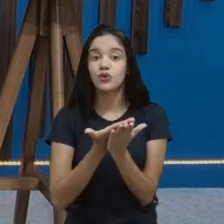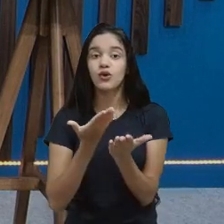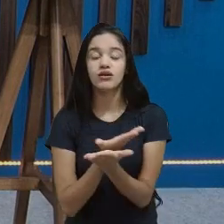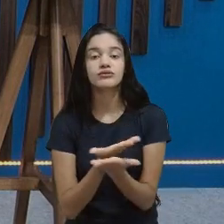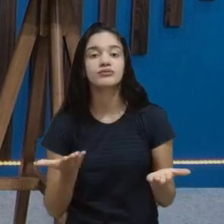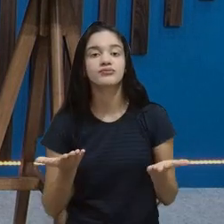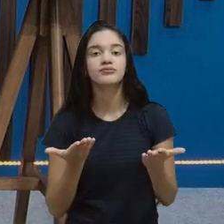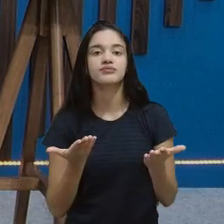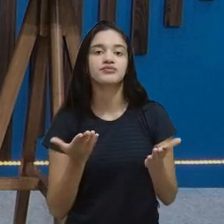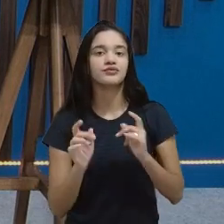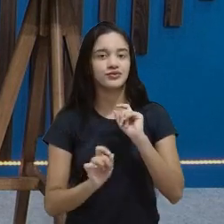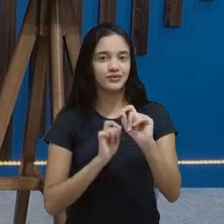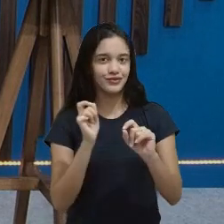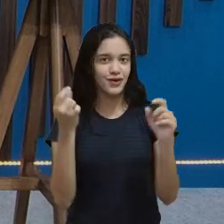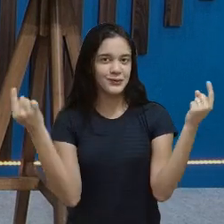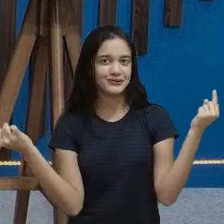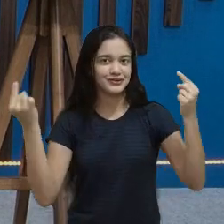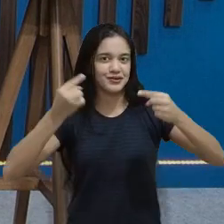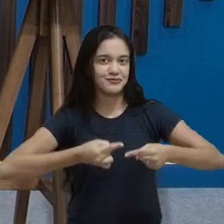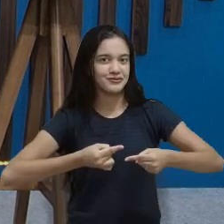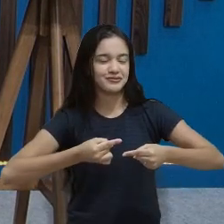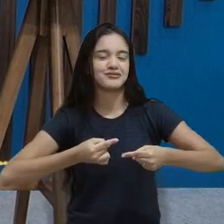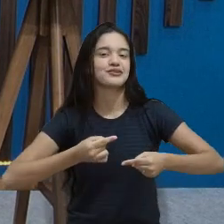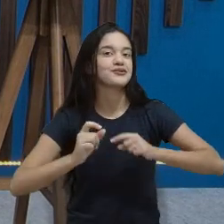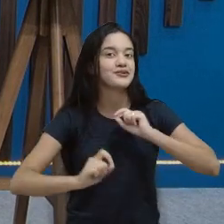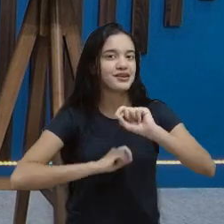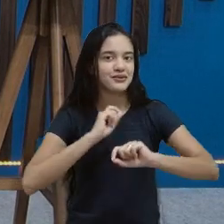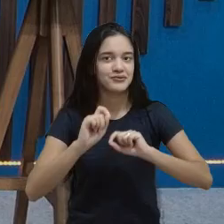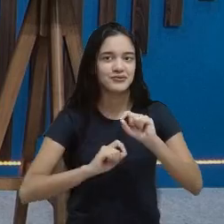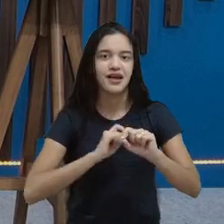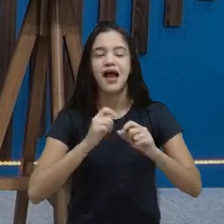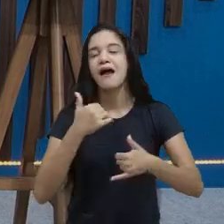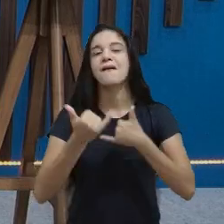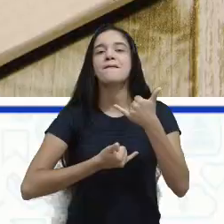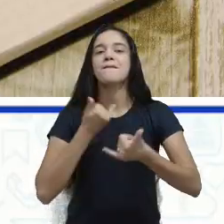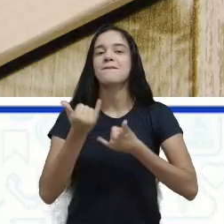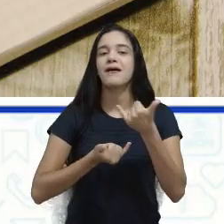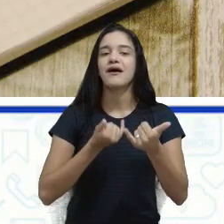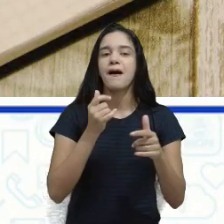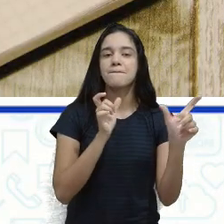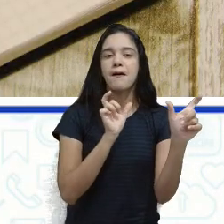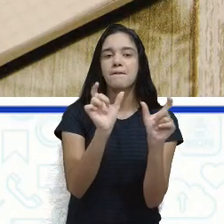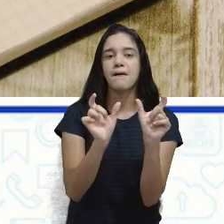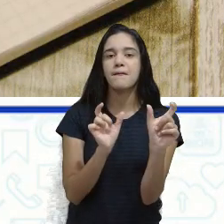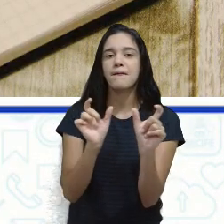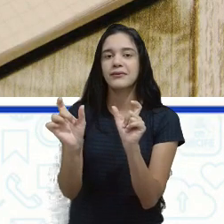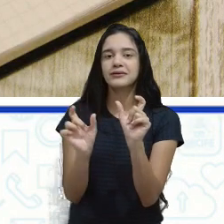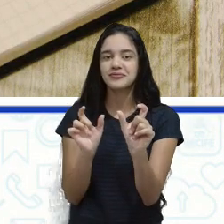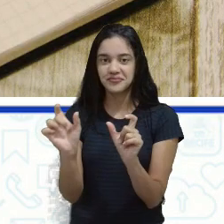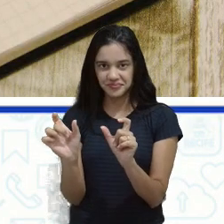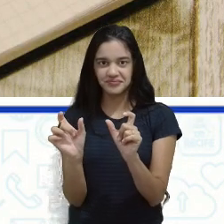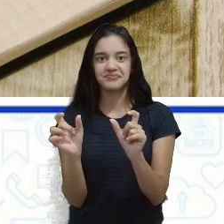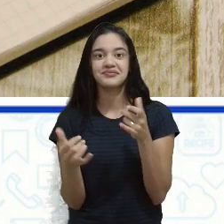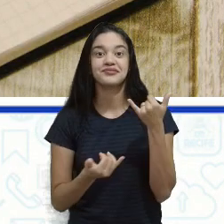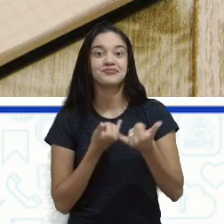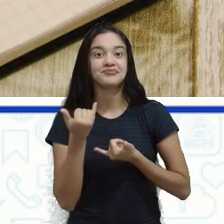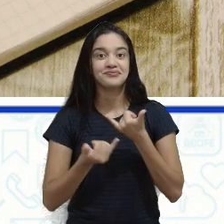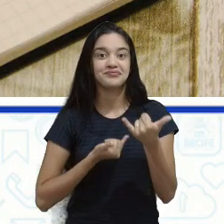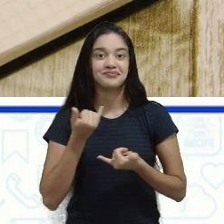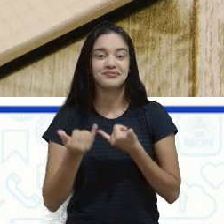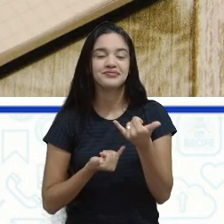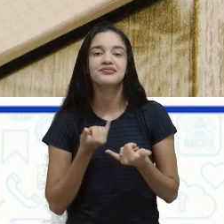tal partir para este desafio, não é, que é brincar com as palavras, não é? Brinque com as